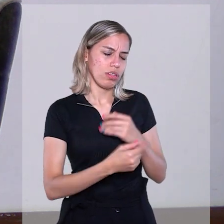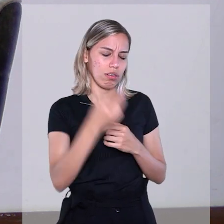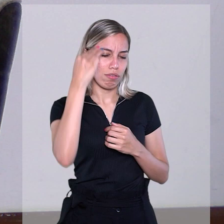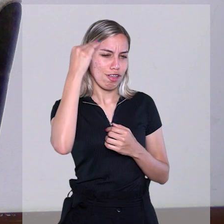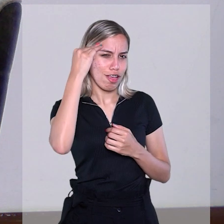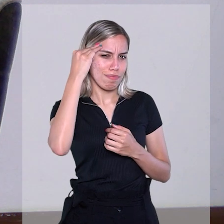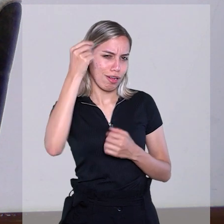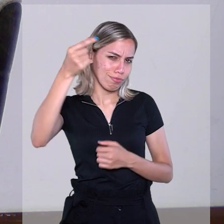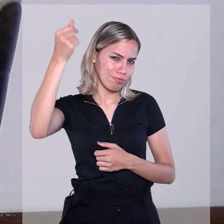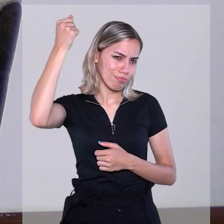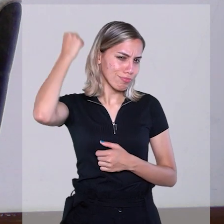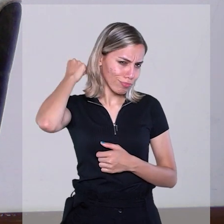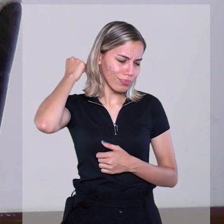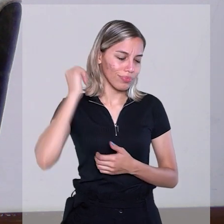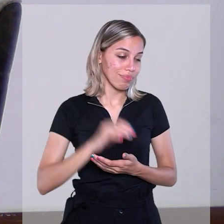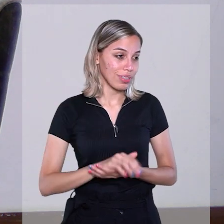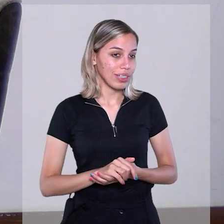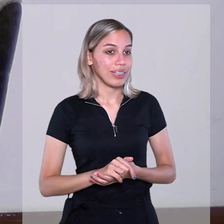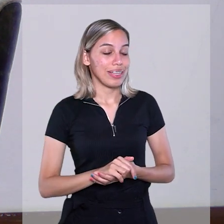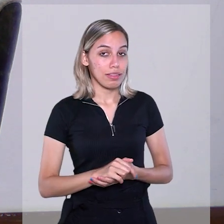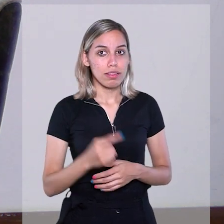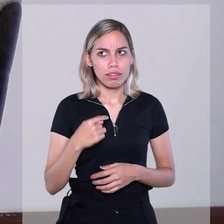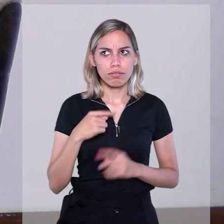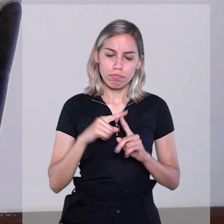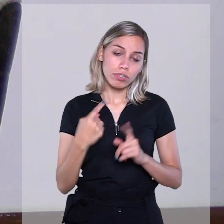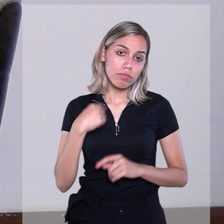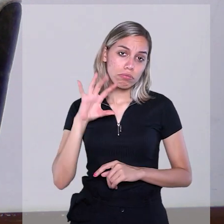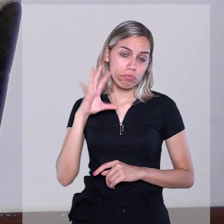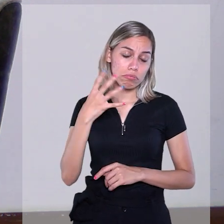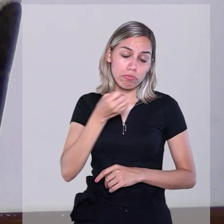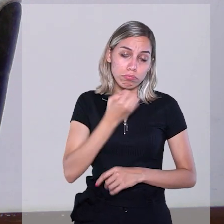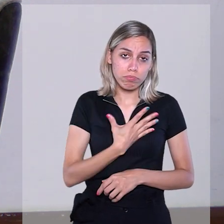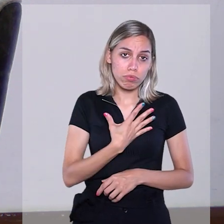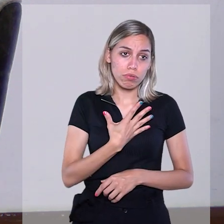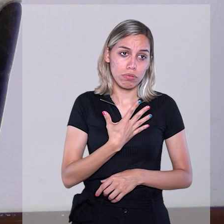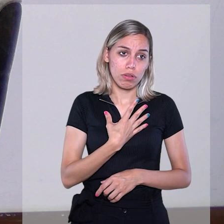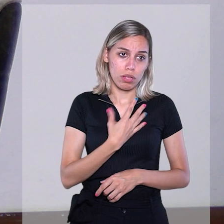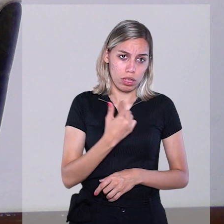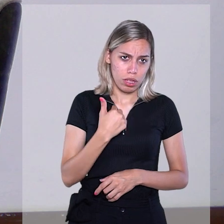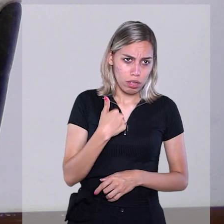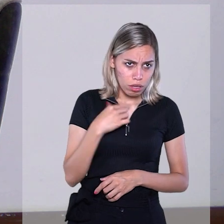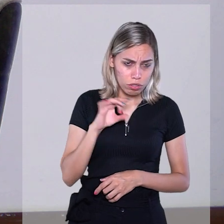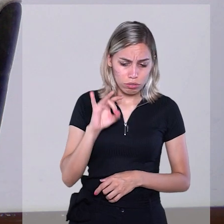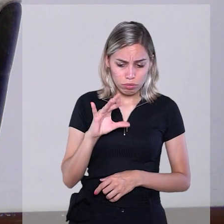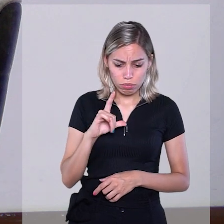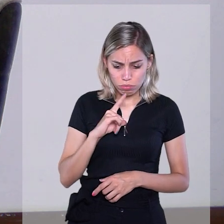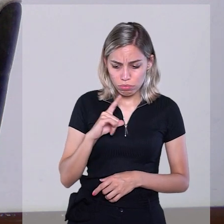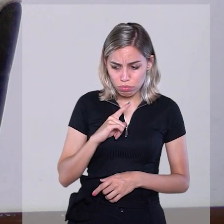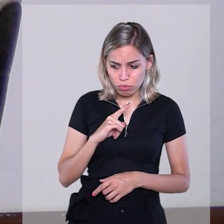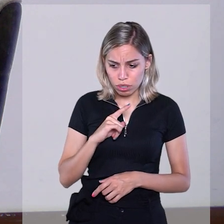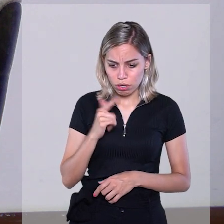plena atividade. Mas eu achei muito bom, embora eu só tenha conseguido